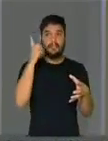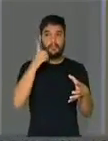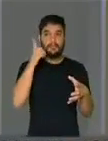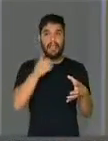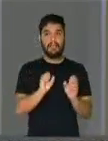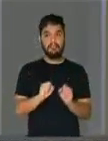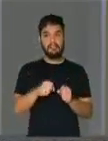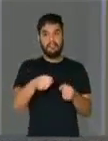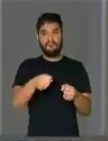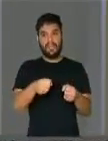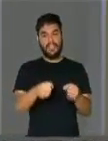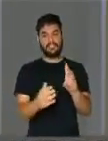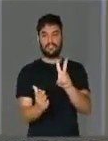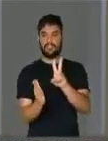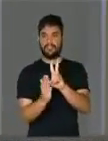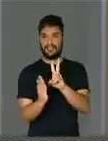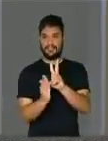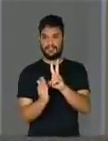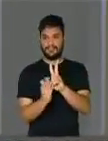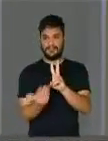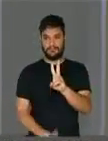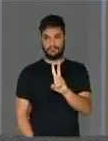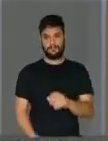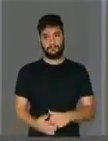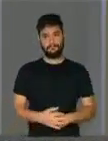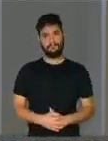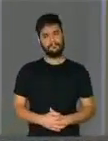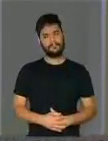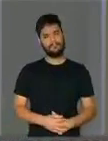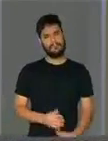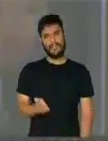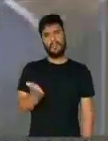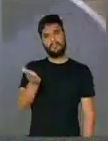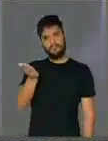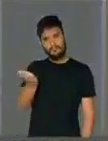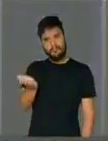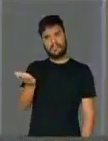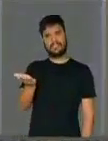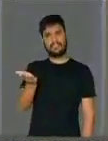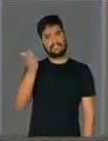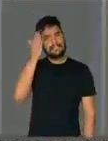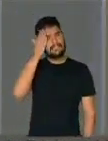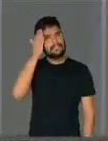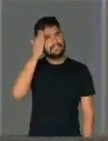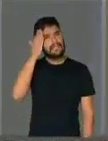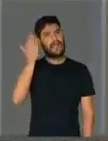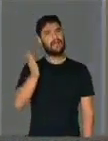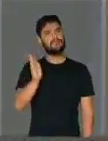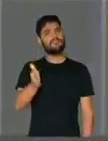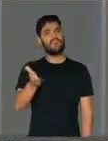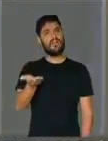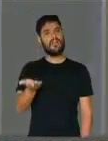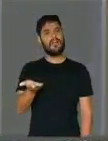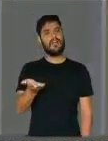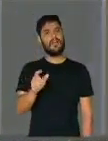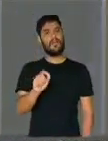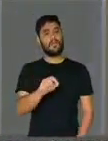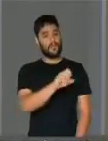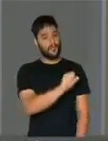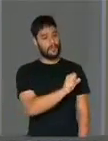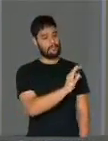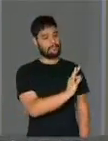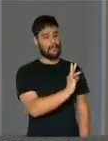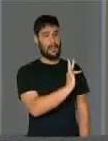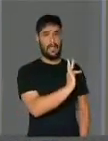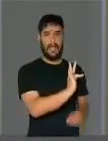dos povos indígenas. E Vossa Excelência testemunhou o momento em que o Supremo